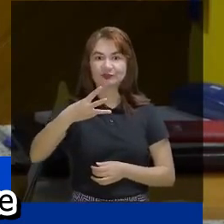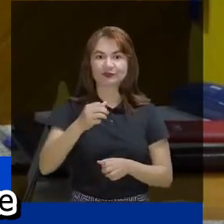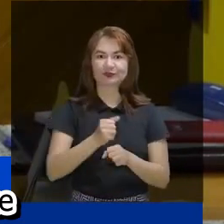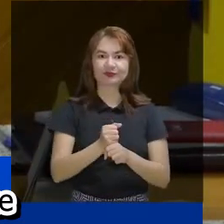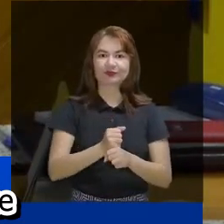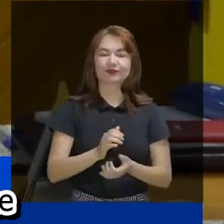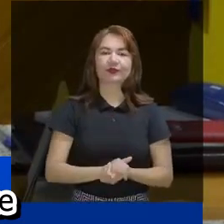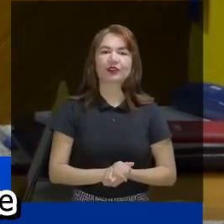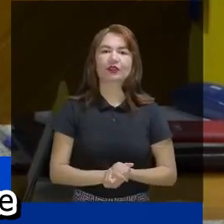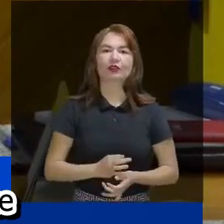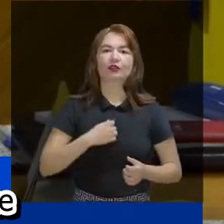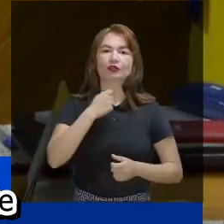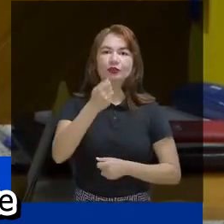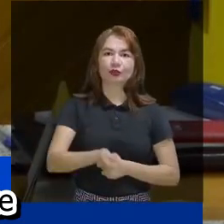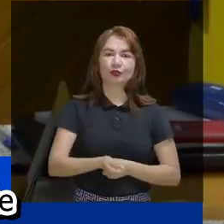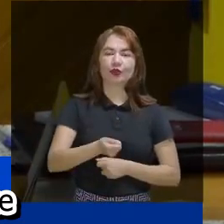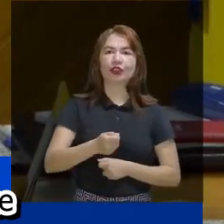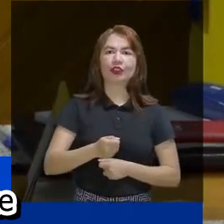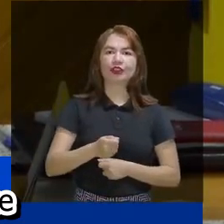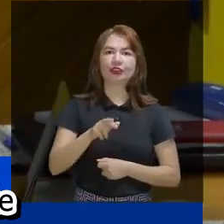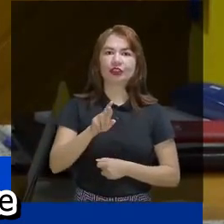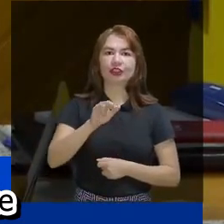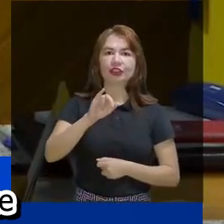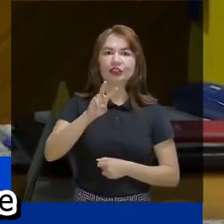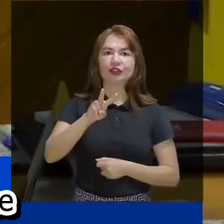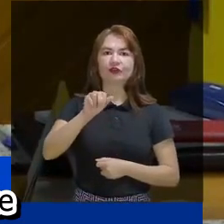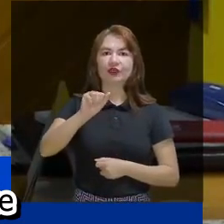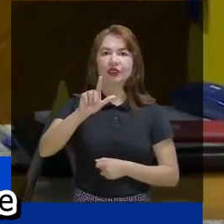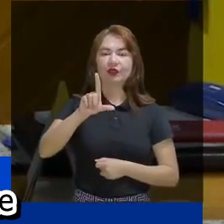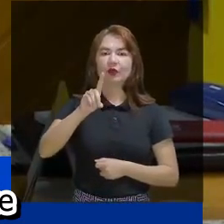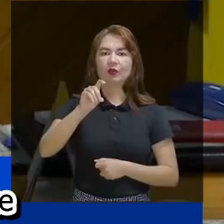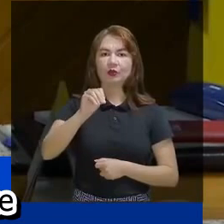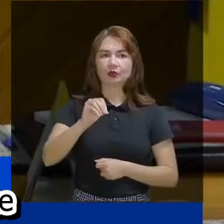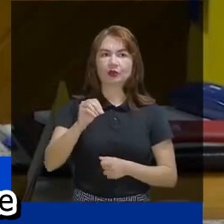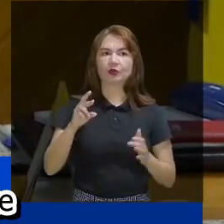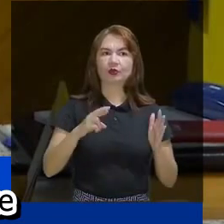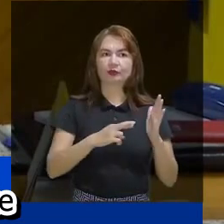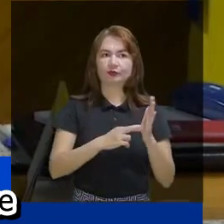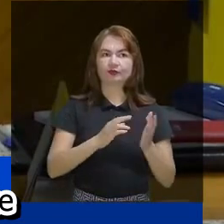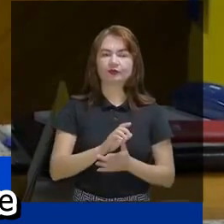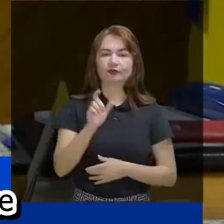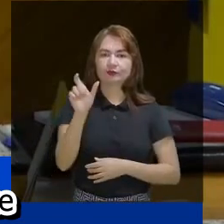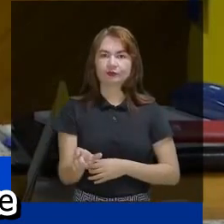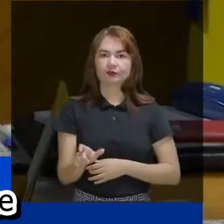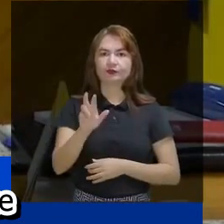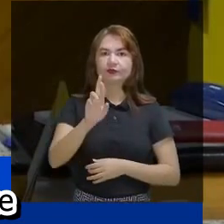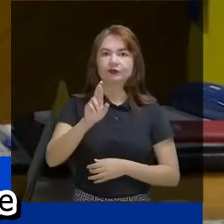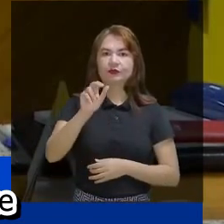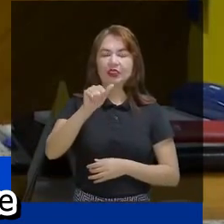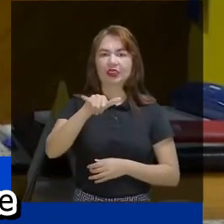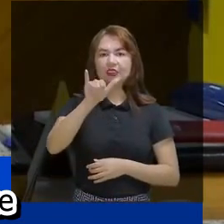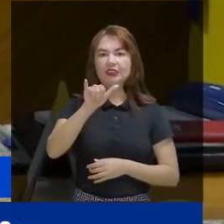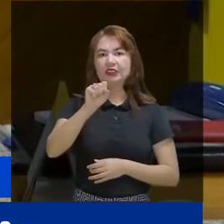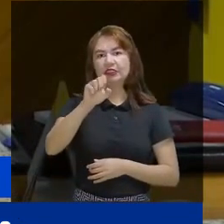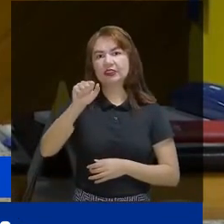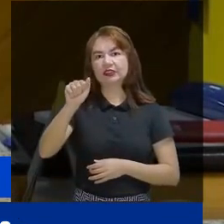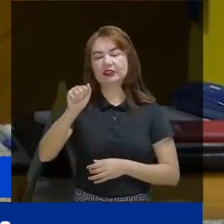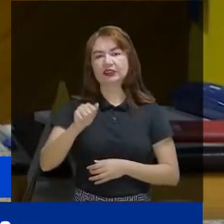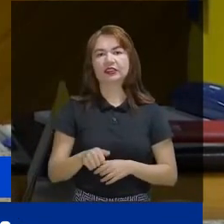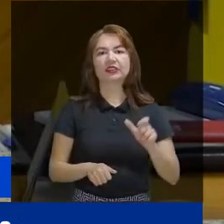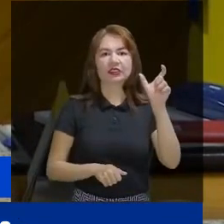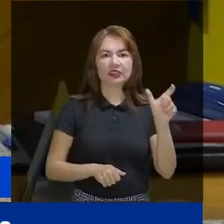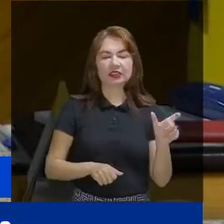juiz Rivaldo Valente. Embargante, Raíssa Cadena Furlan. Embargados, Davi Samuel